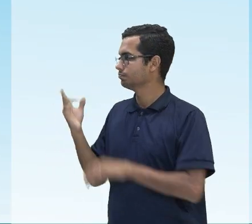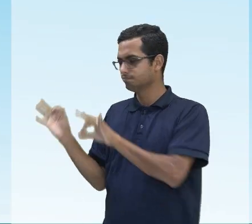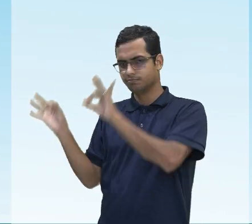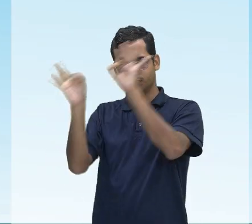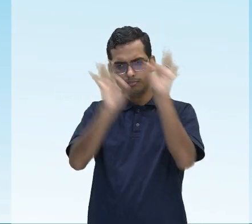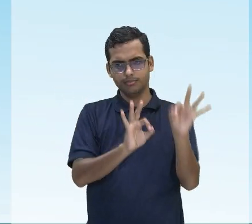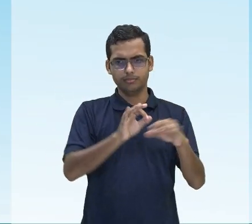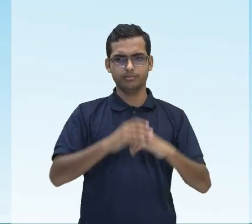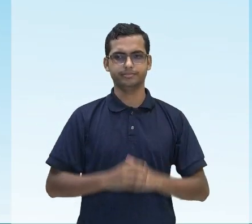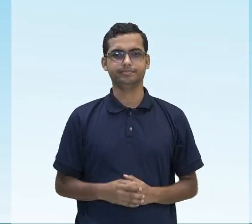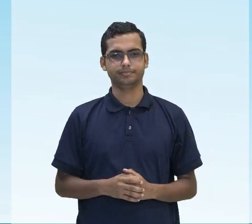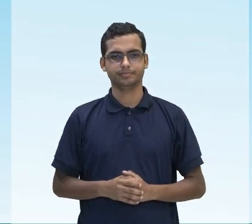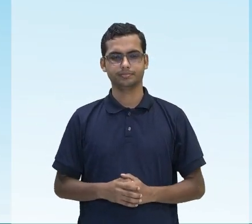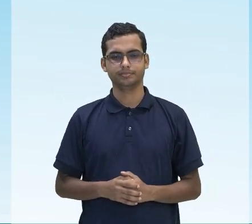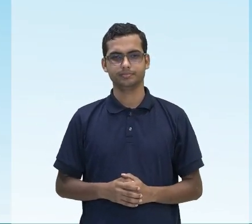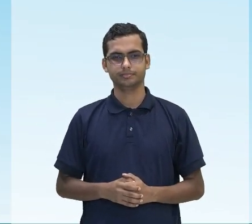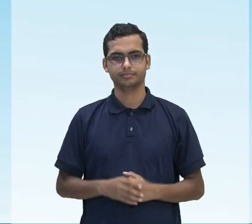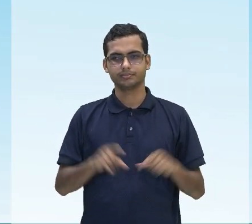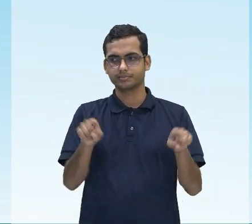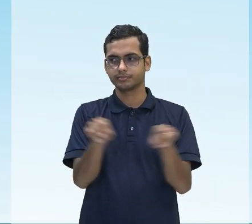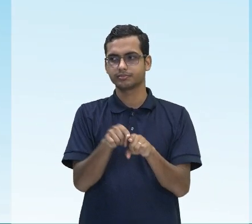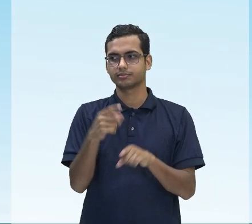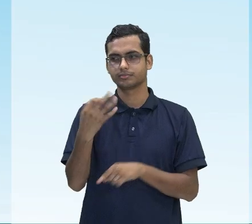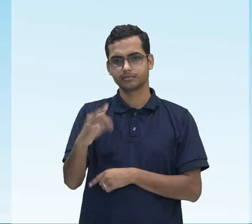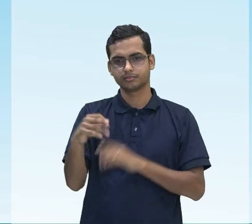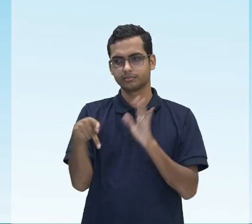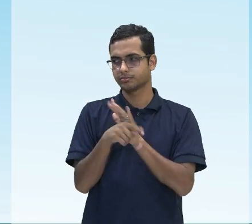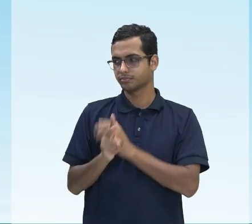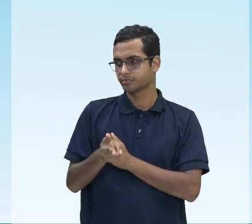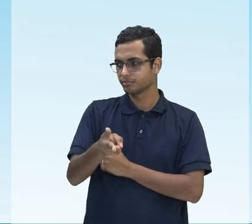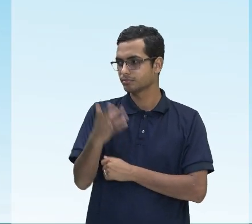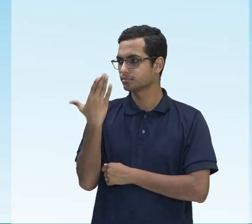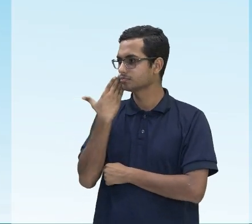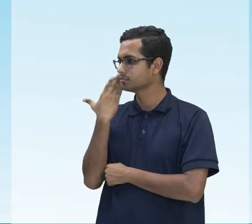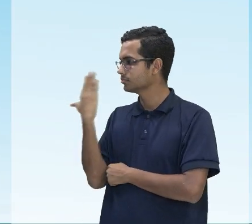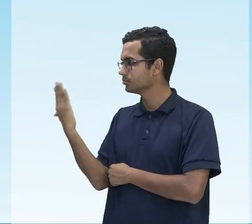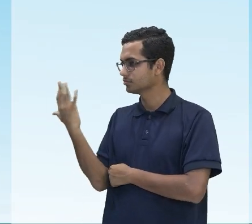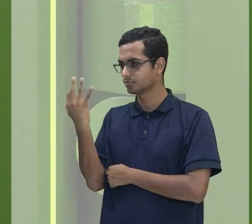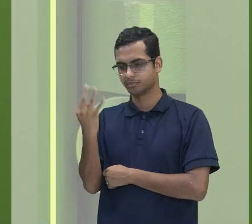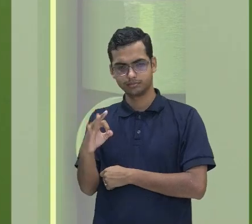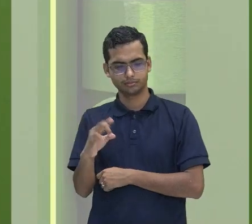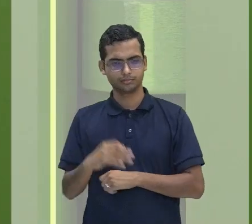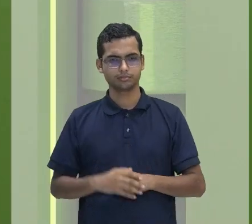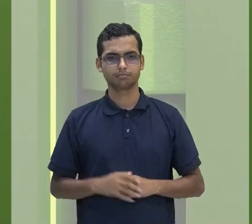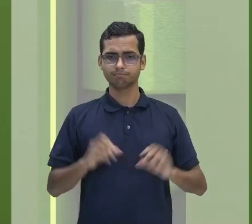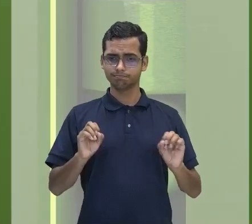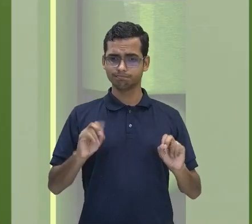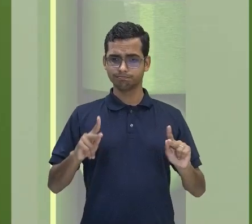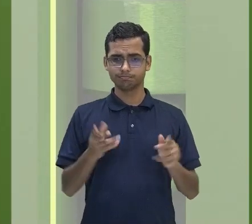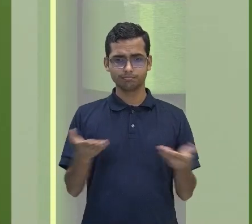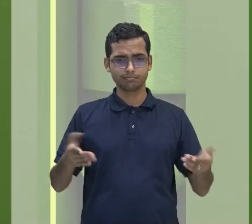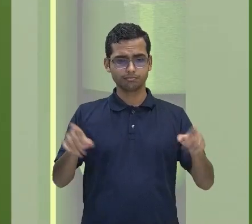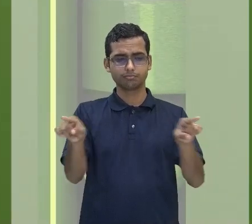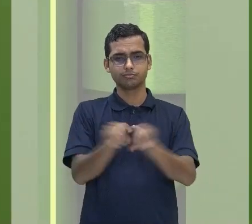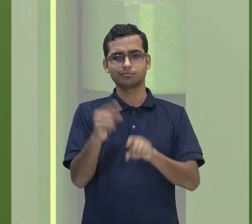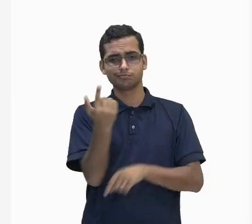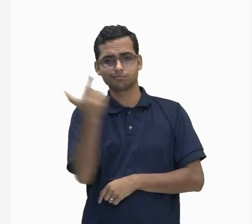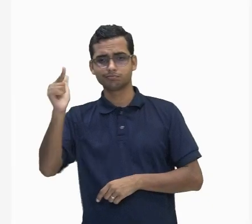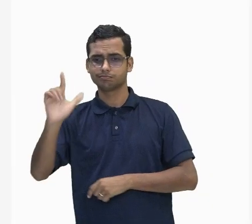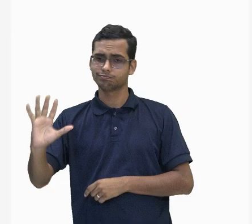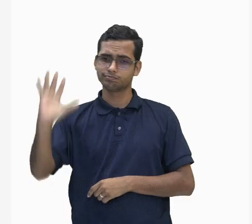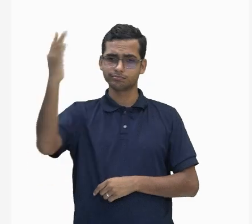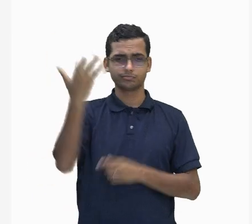Os dois raios são os mesmos, o que vai paralelo e o que incide no vértice. Ok? Mais uma situação